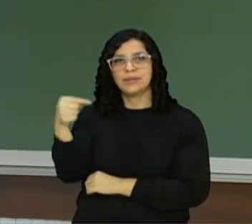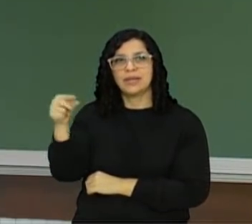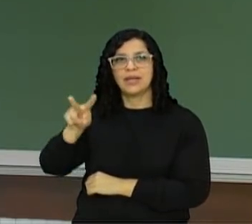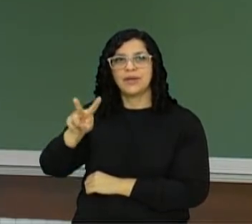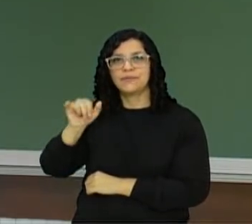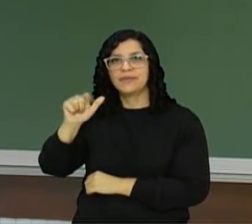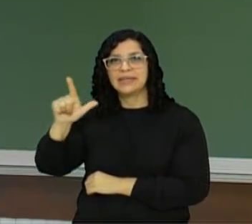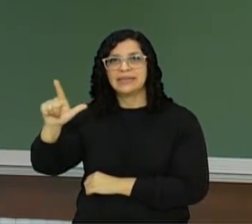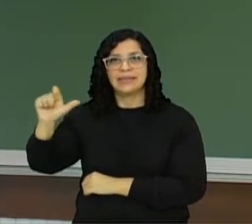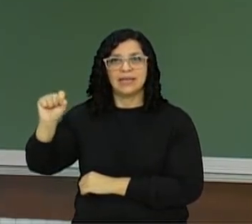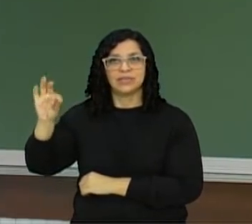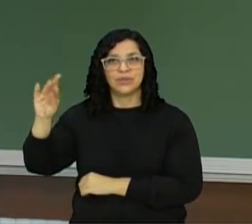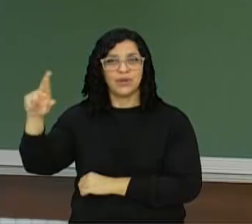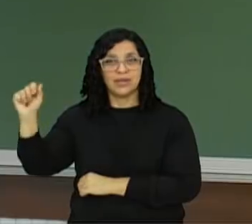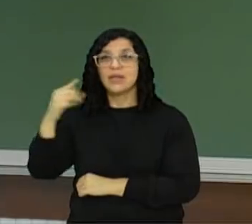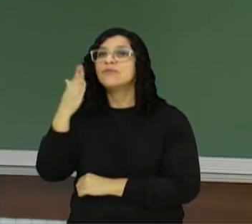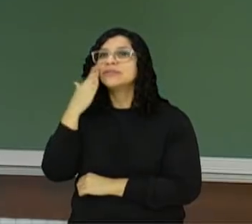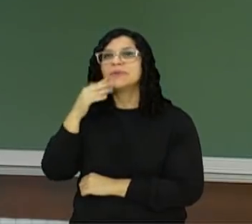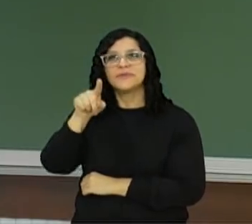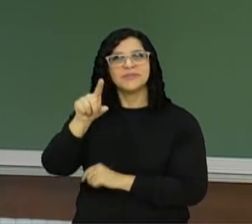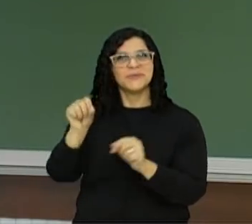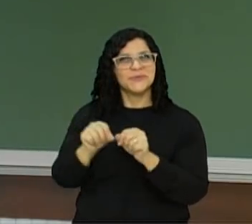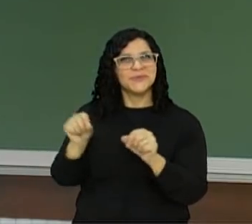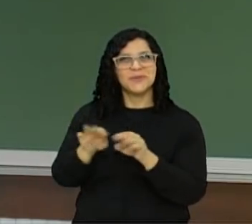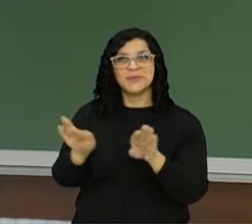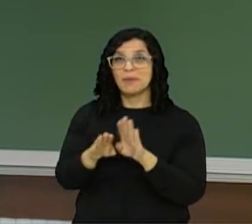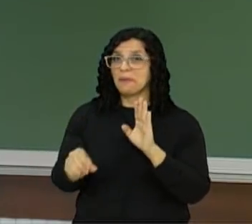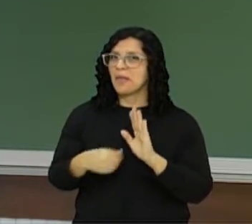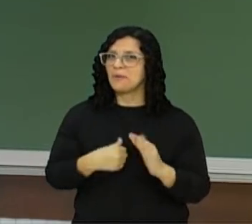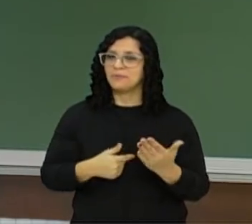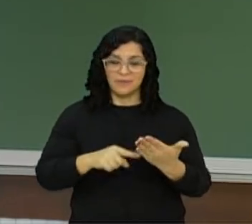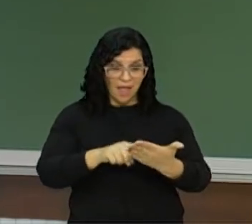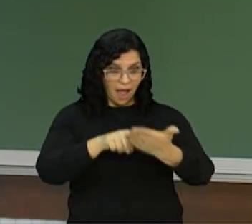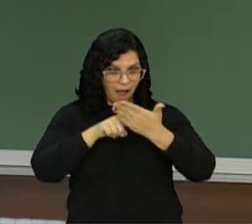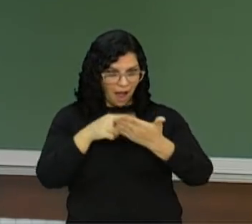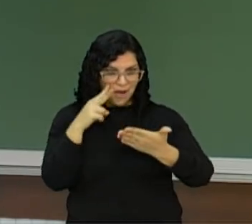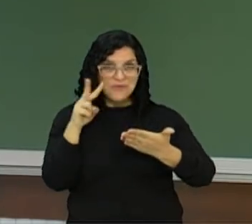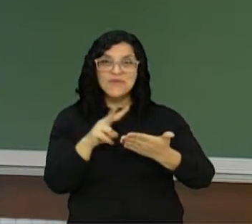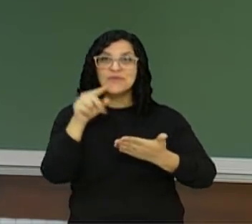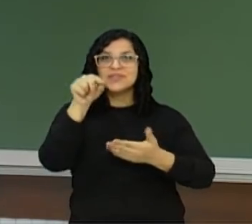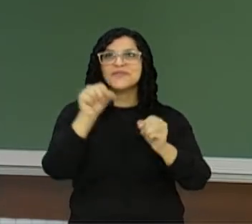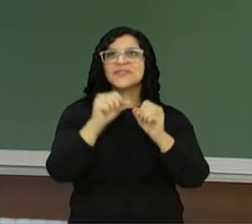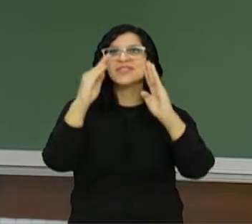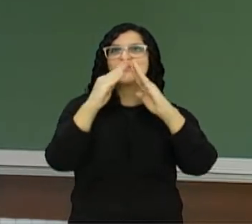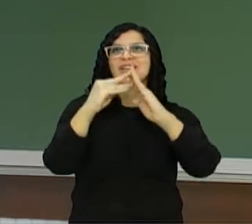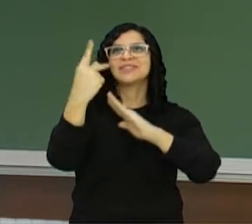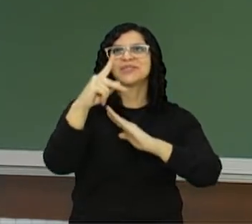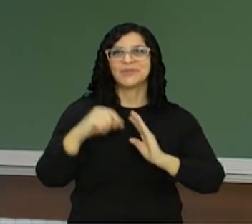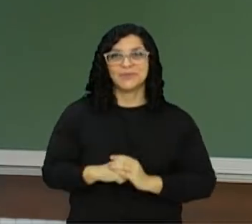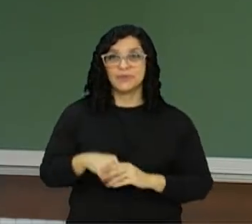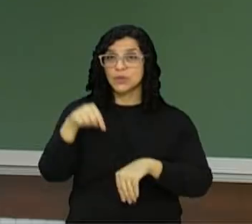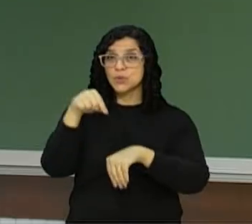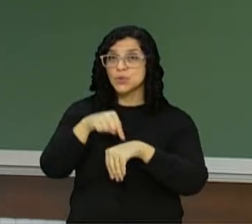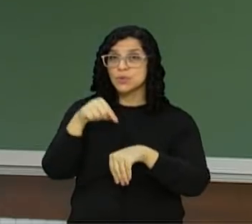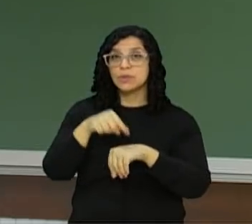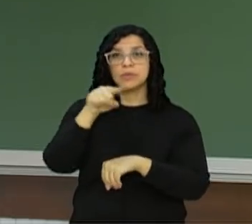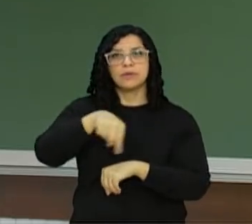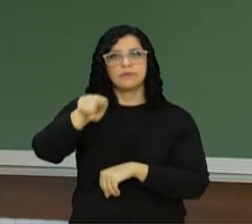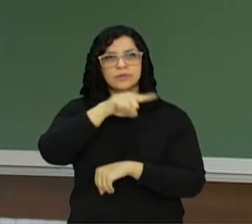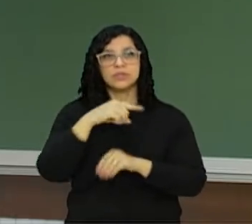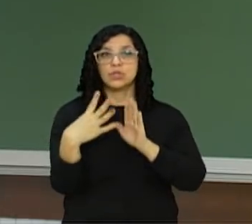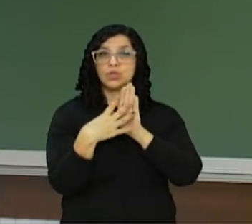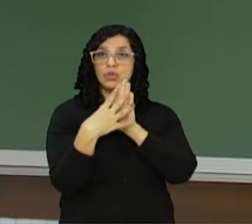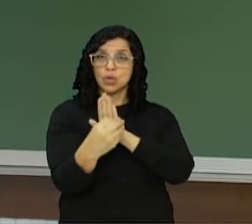@Fabiano_Villatori, que é meu sobrenome, que eu vou saber, primeira mão, os experimentos que vocês fizeram. Eu vou dar um tempinho para